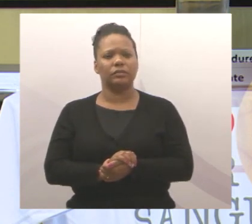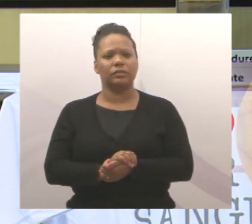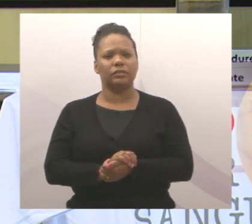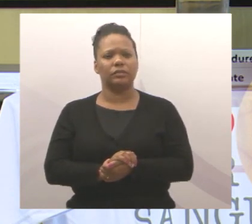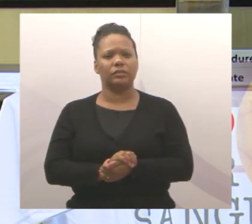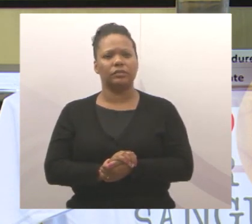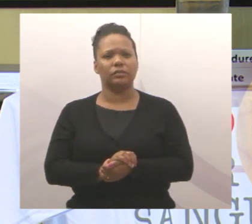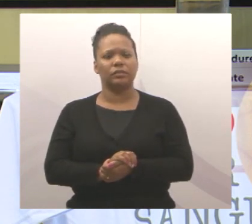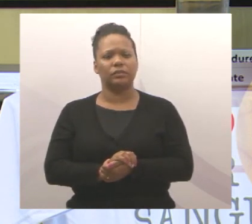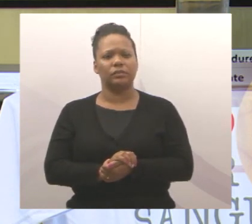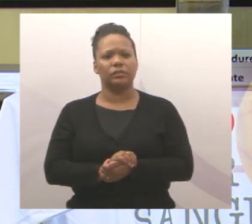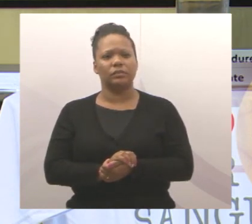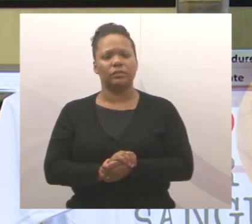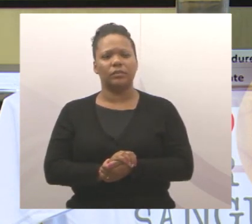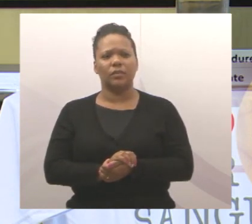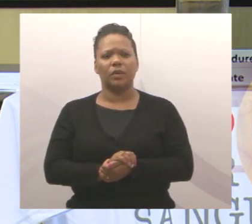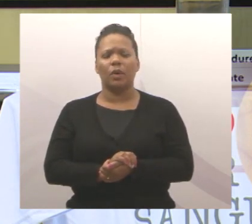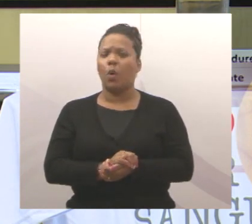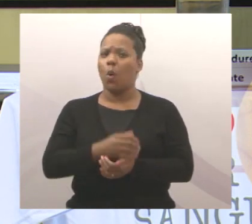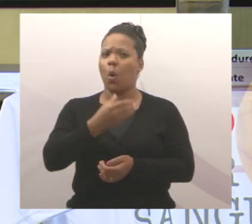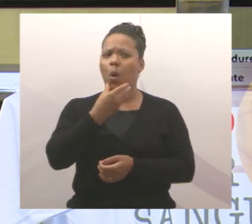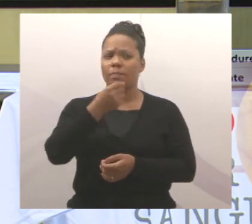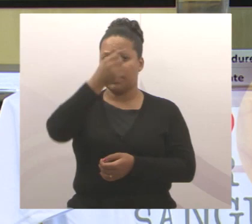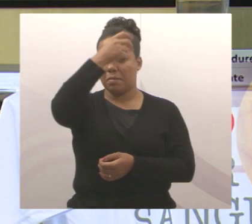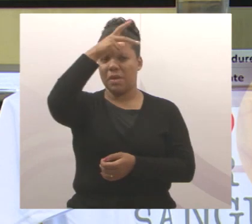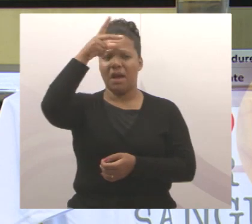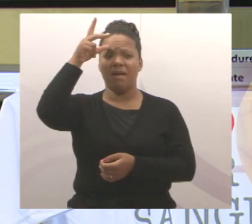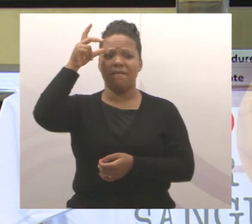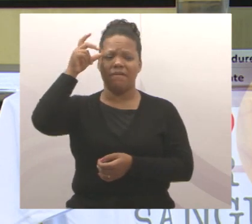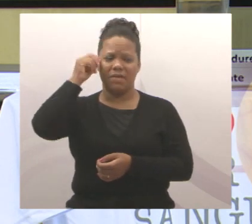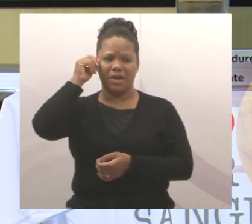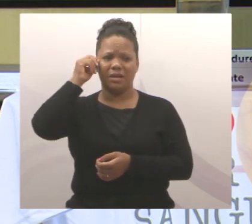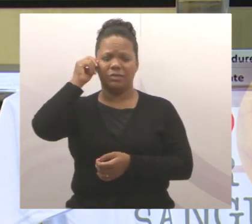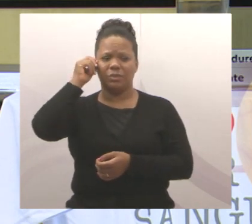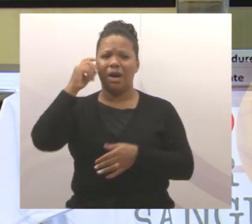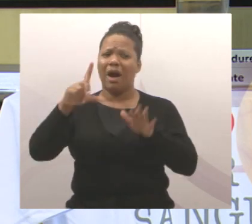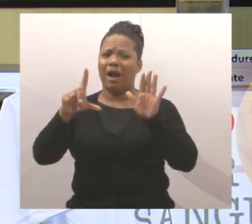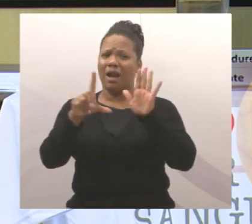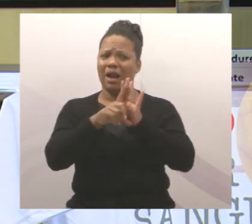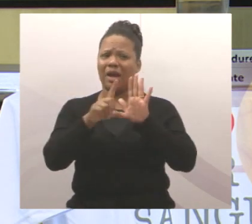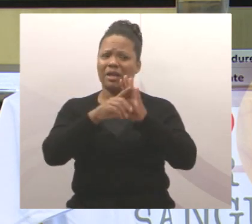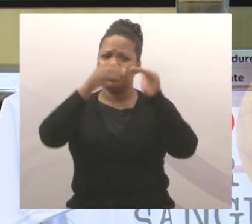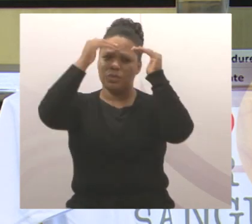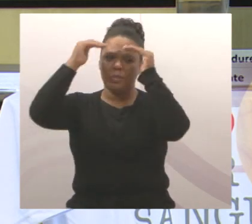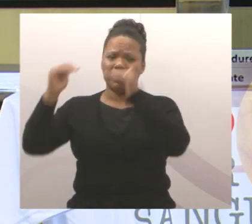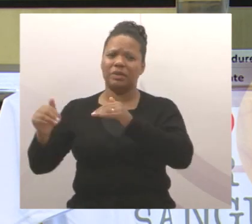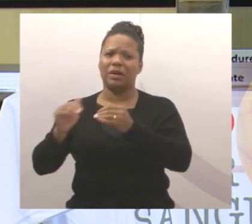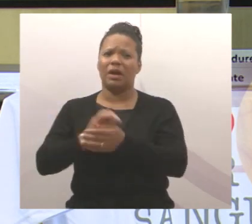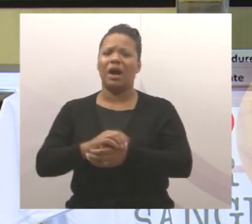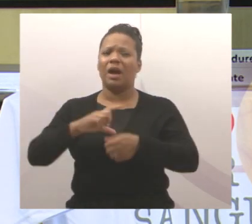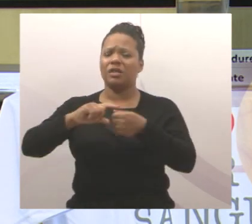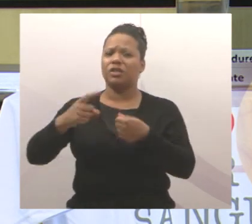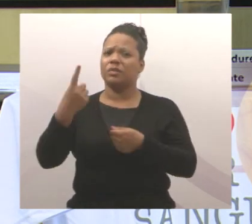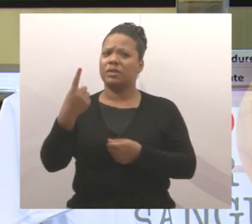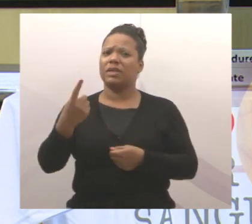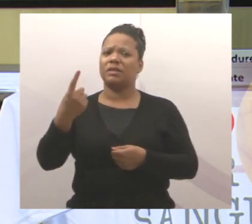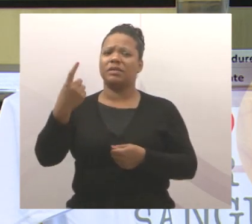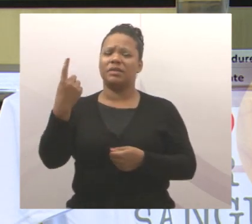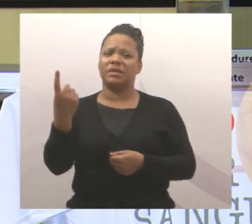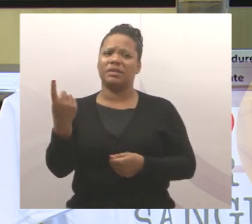sentido, a conduta do denunciado também ofende a Lei Orgânica Municipal, artigo 169.